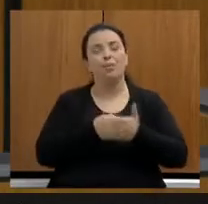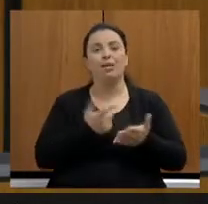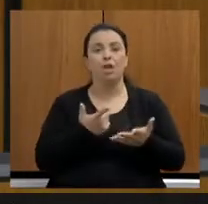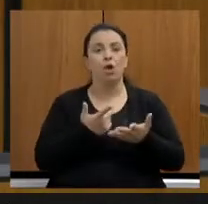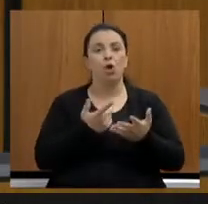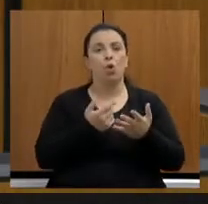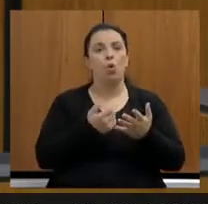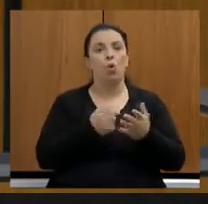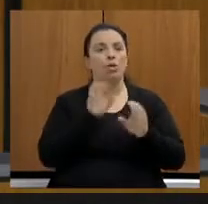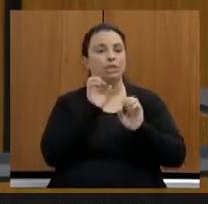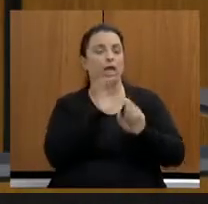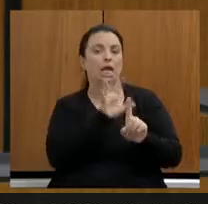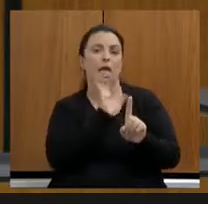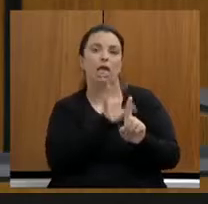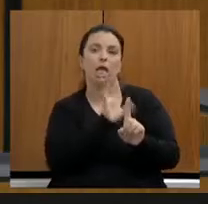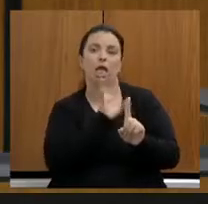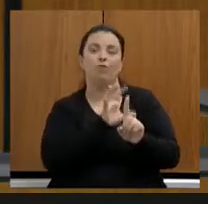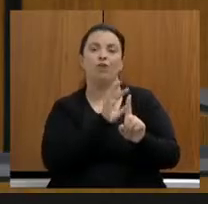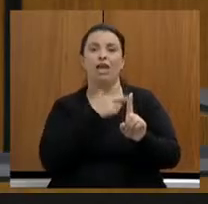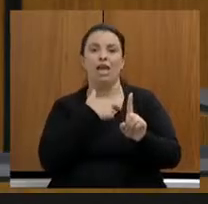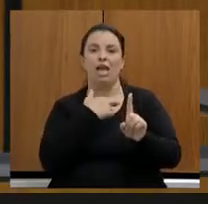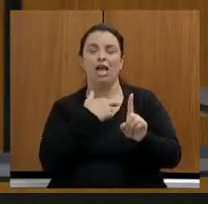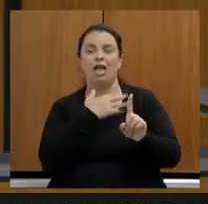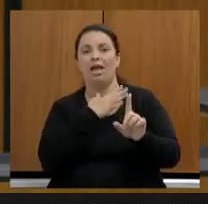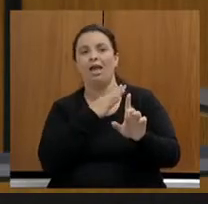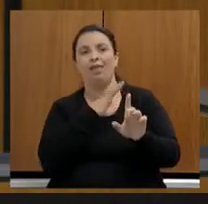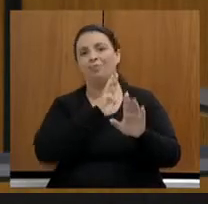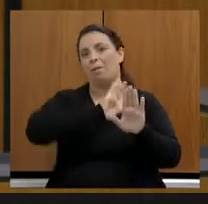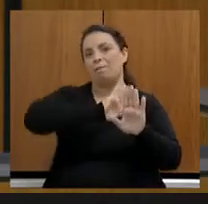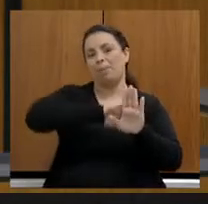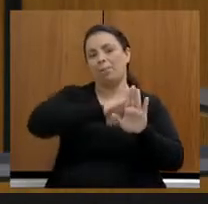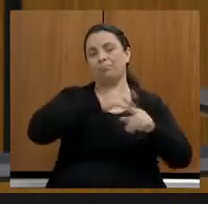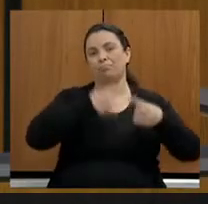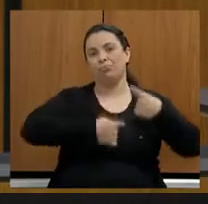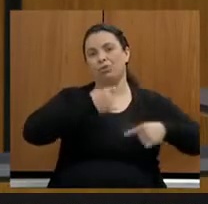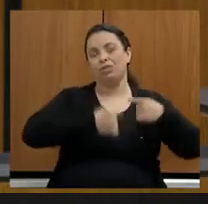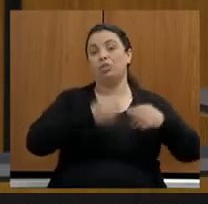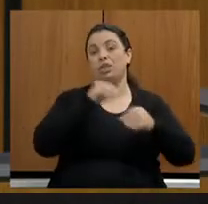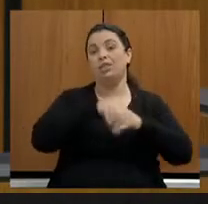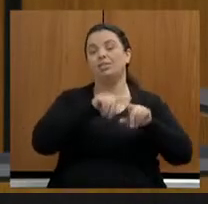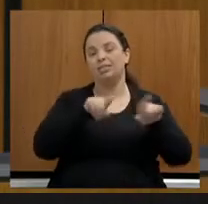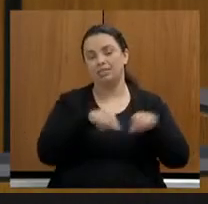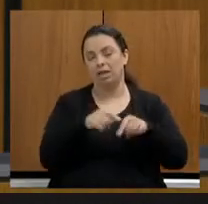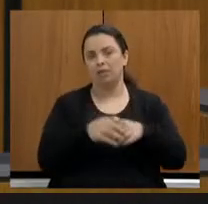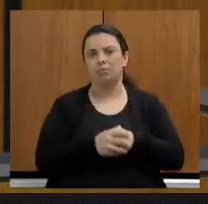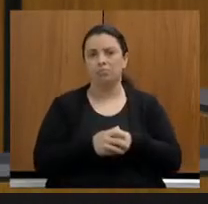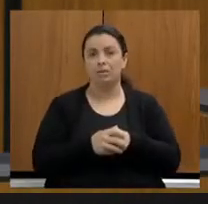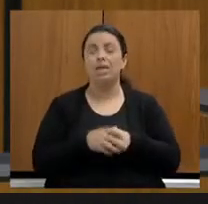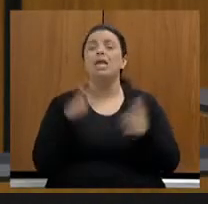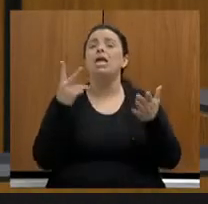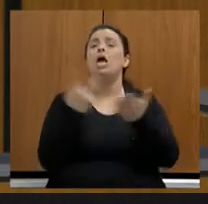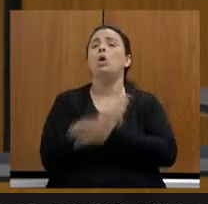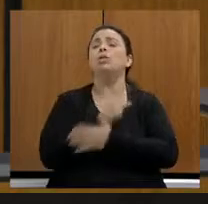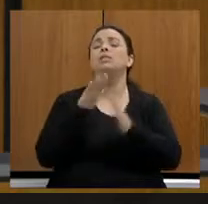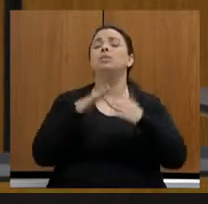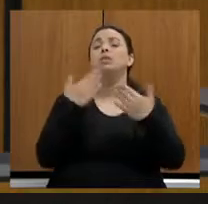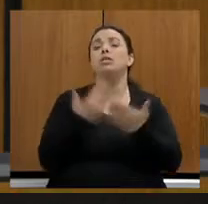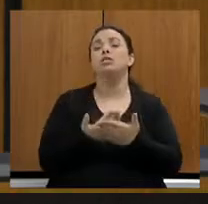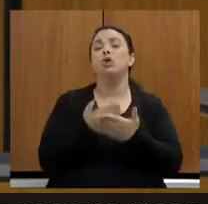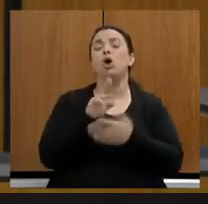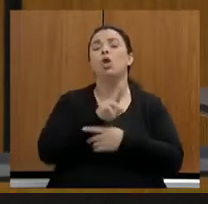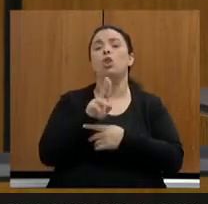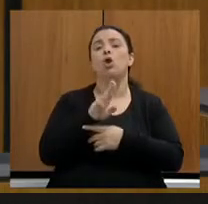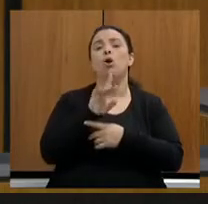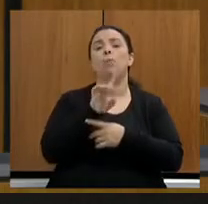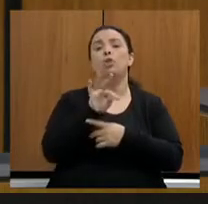doutrinação em sala de aula e a gente teve um exemplo muito claro disso acontecendo na Escola Estadual Antônio